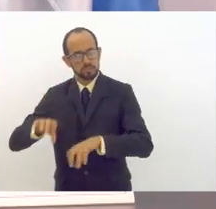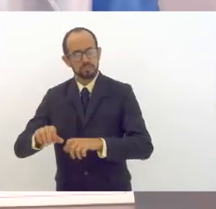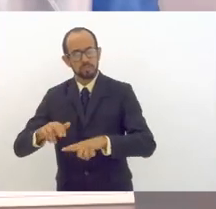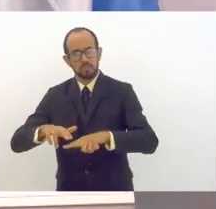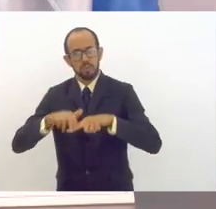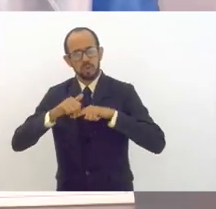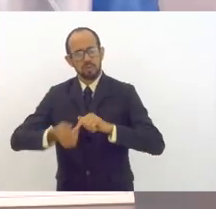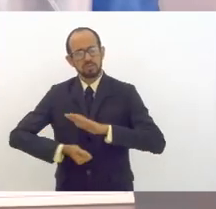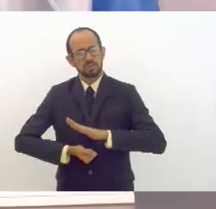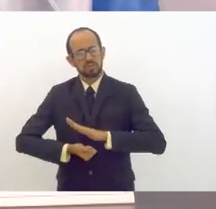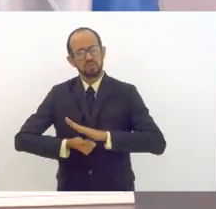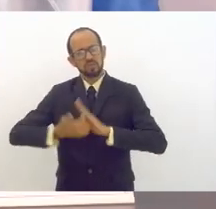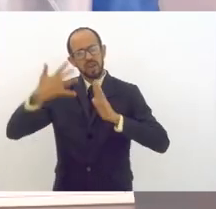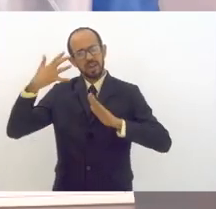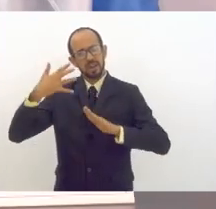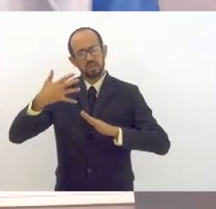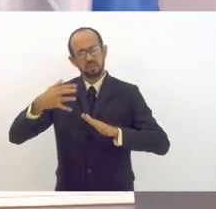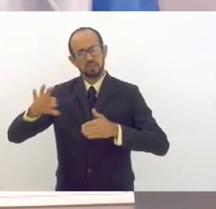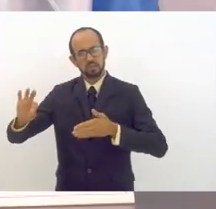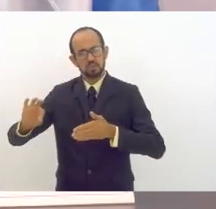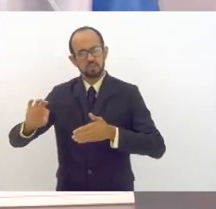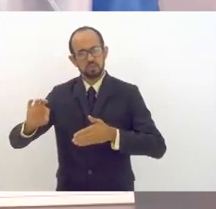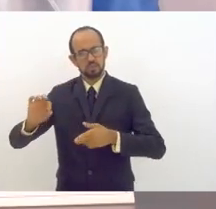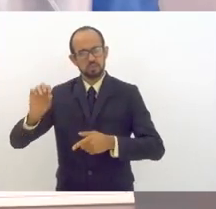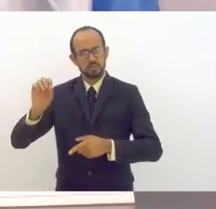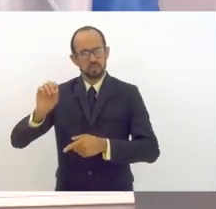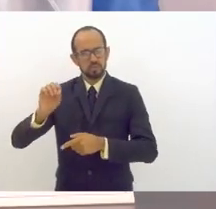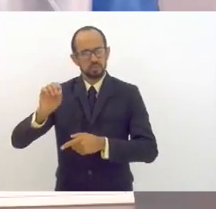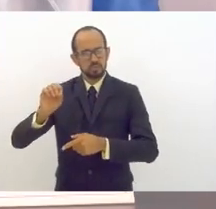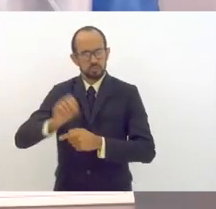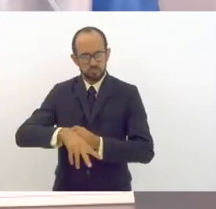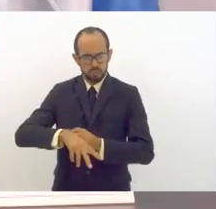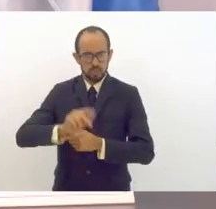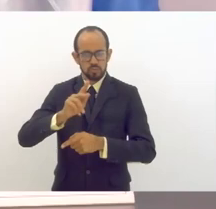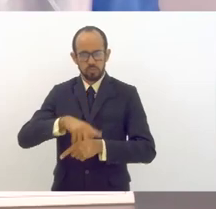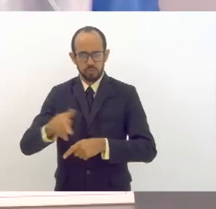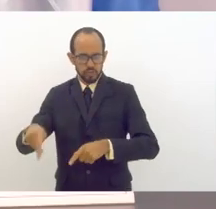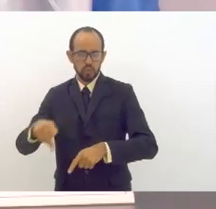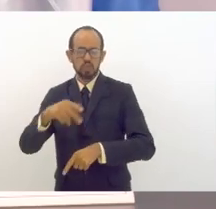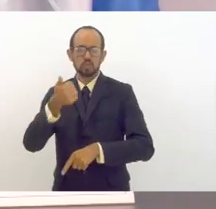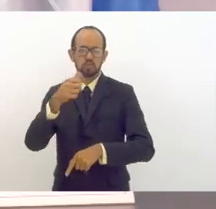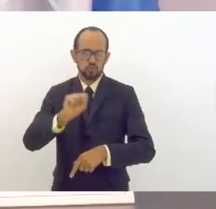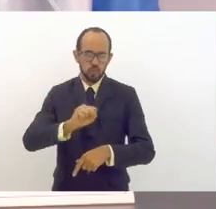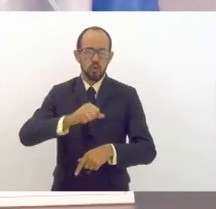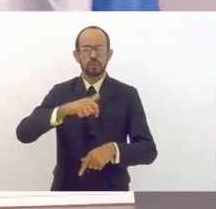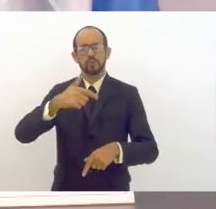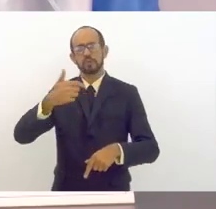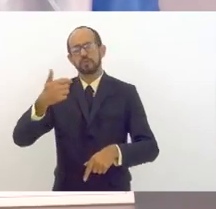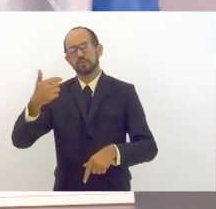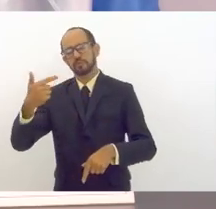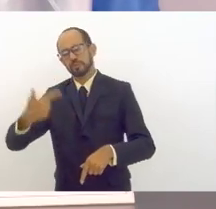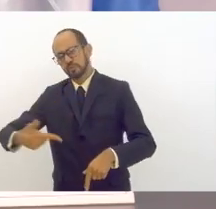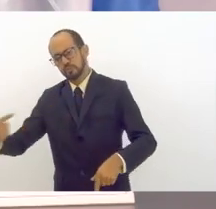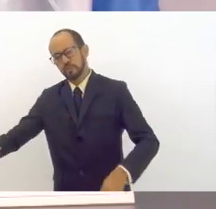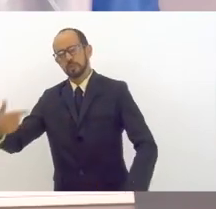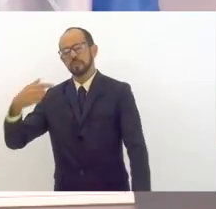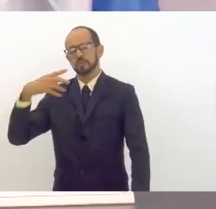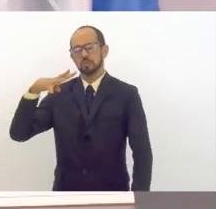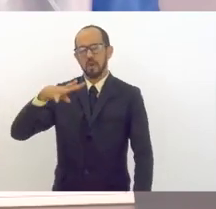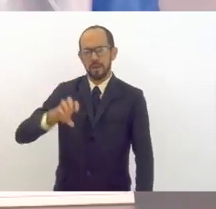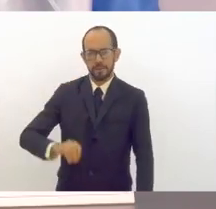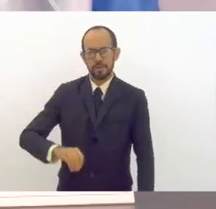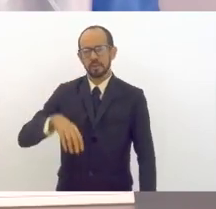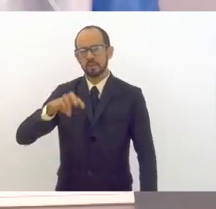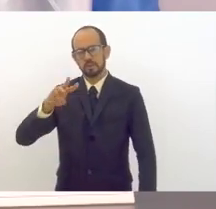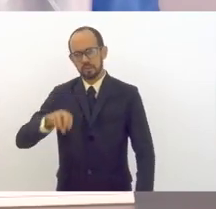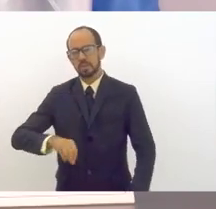múltiplos vínculos que a gente tem, professor com 18, professor com 22, professor com 30, professor com 40, mas isso tem que